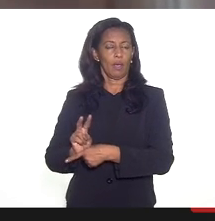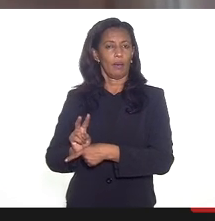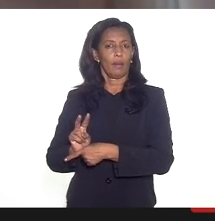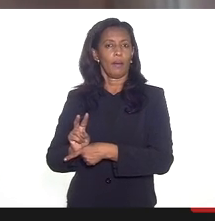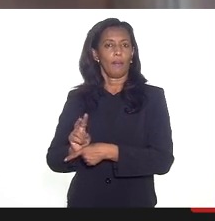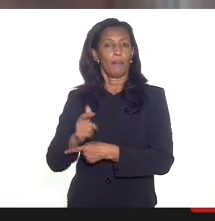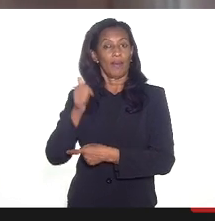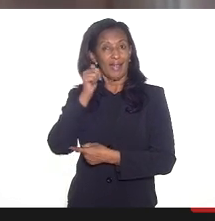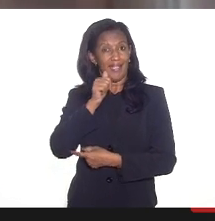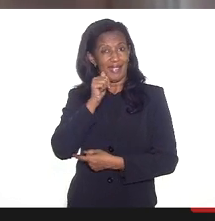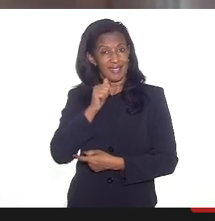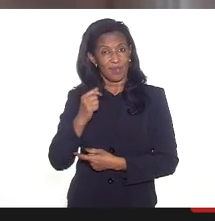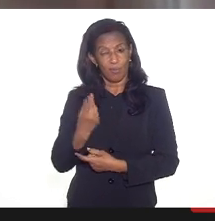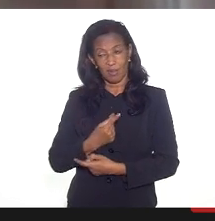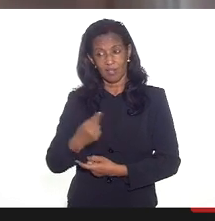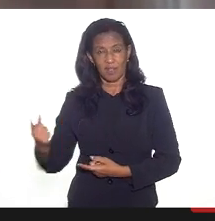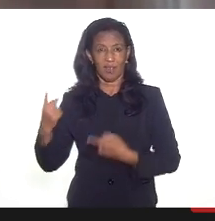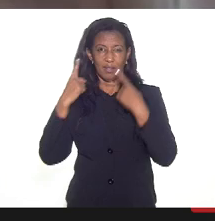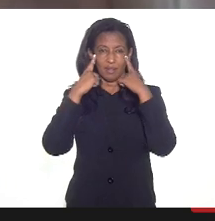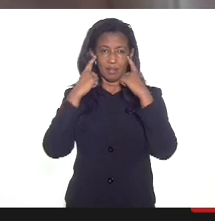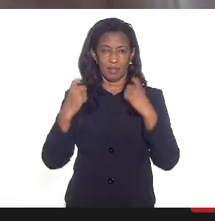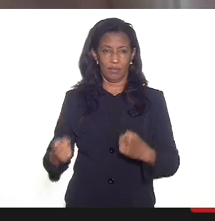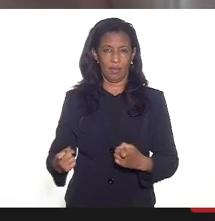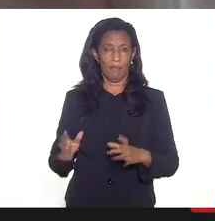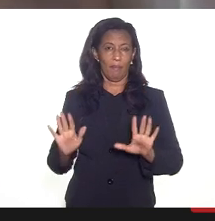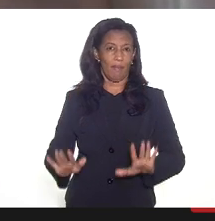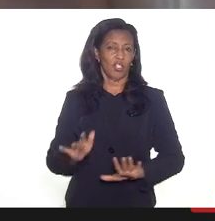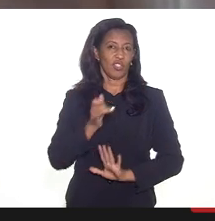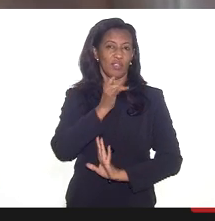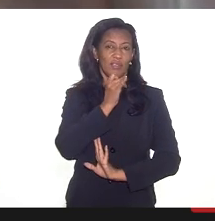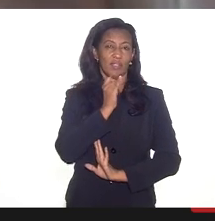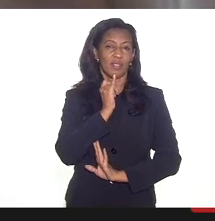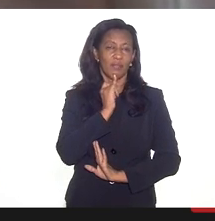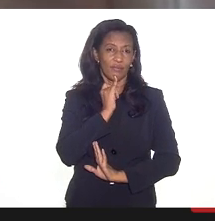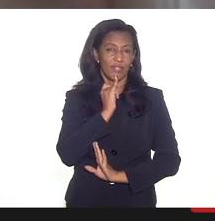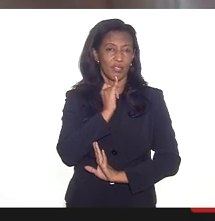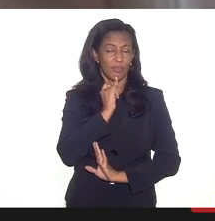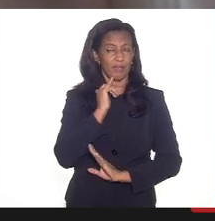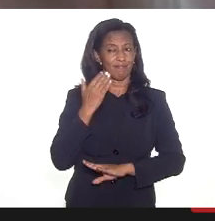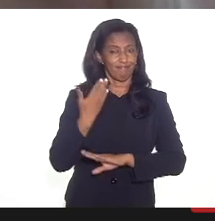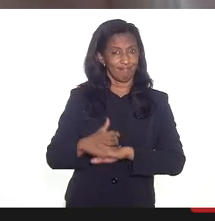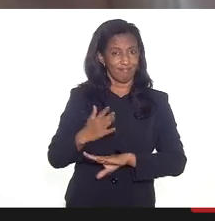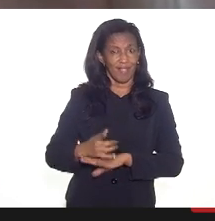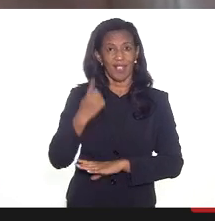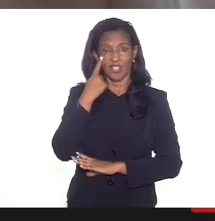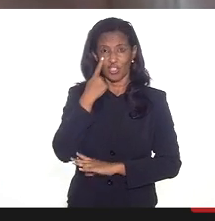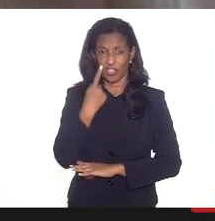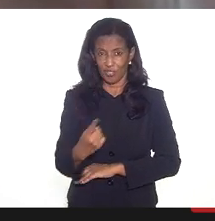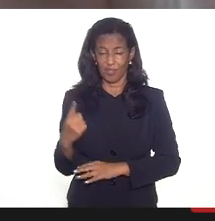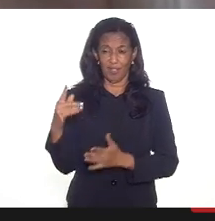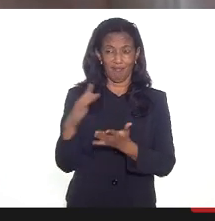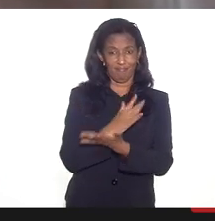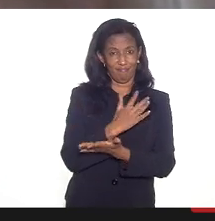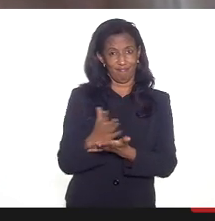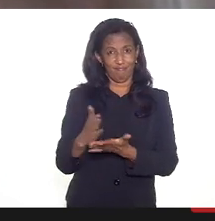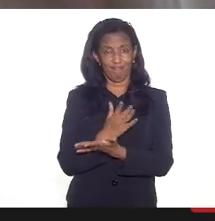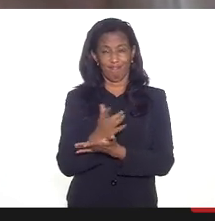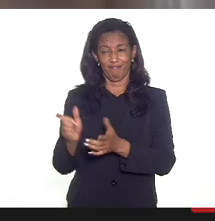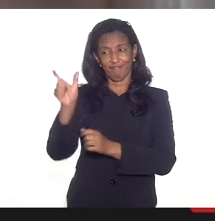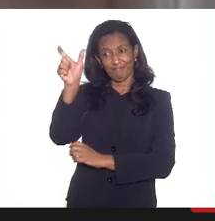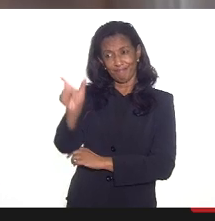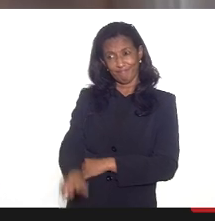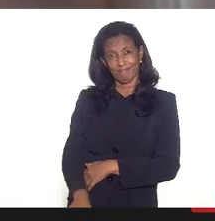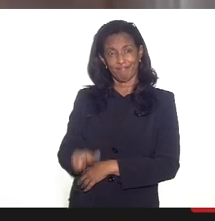mulher sair desse ciclo da violência, mas que infelizmente na prática a gente ainda vê alguns obstáculos em relação a